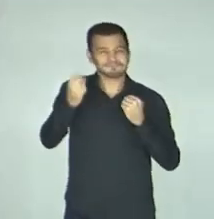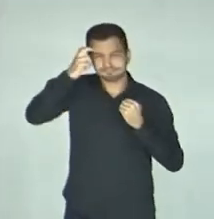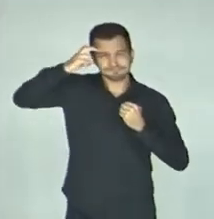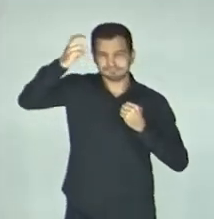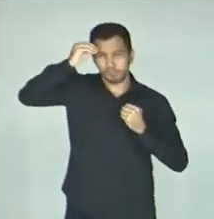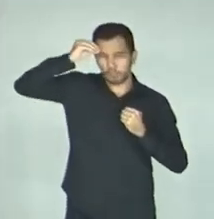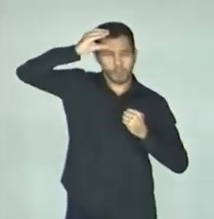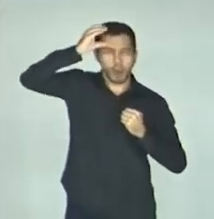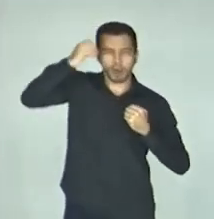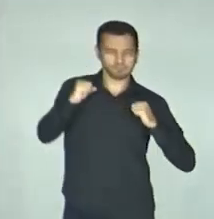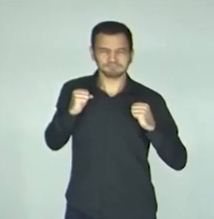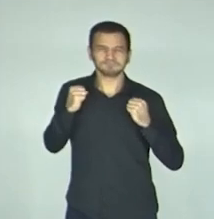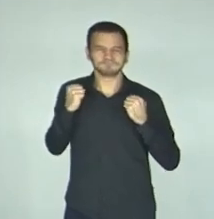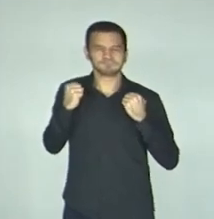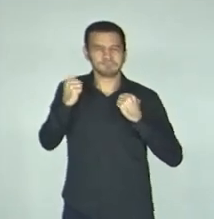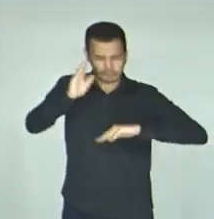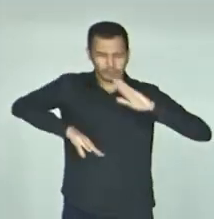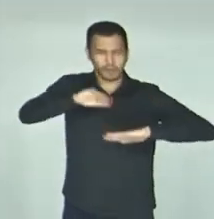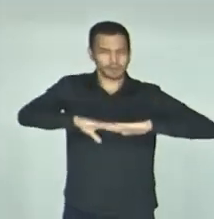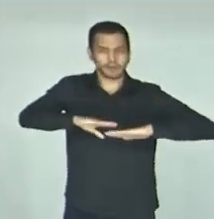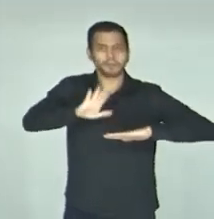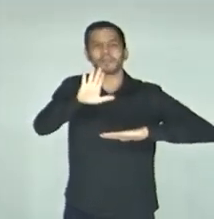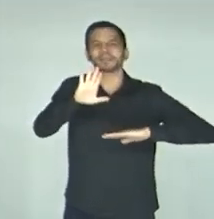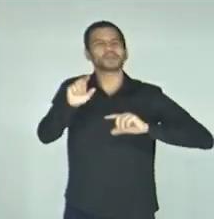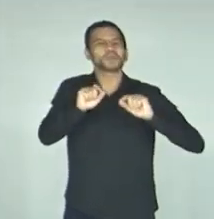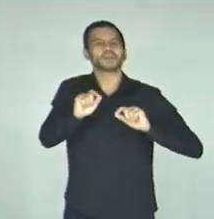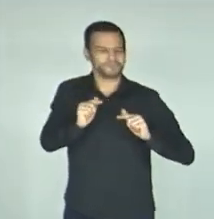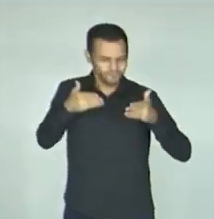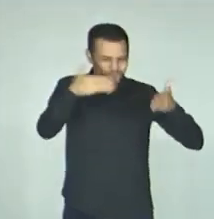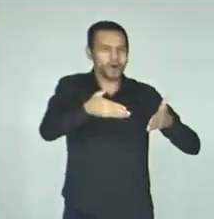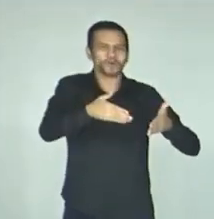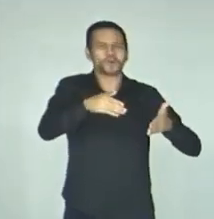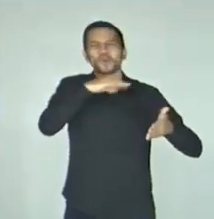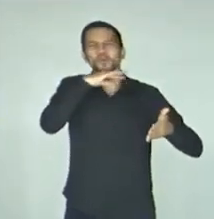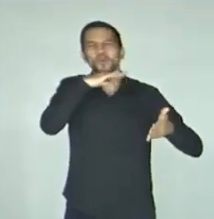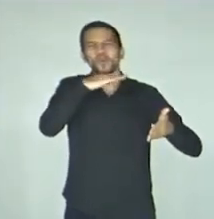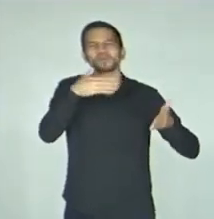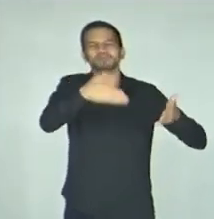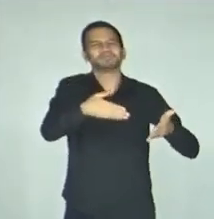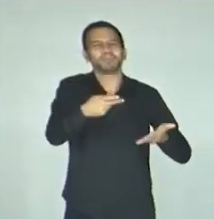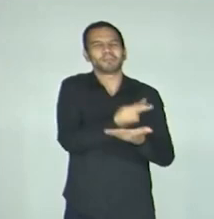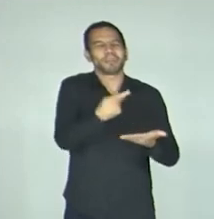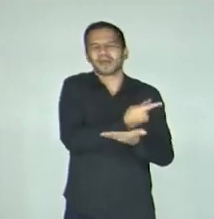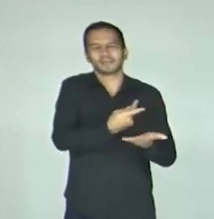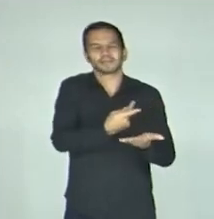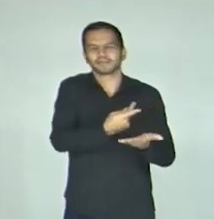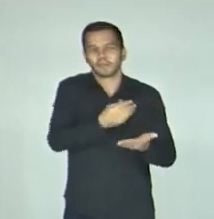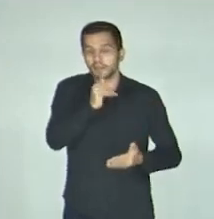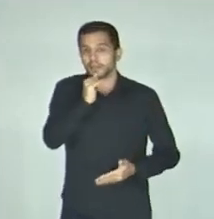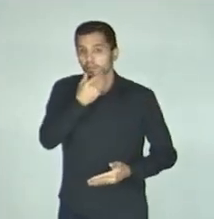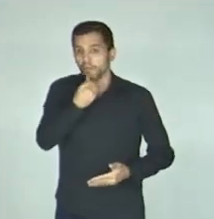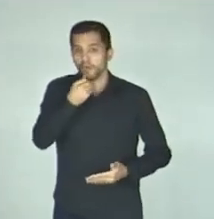intelectual o seu esforço de talento e joga para o mal é um cara que vai